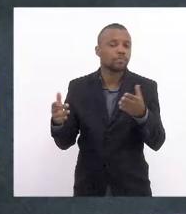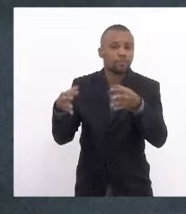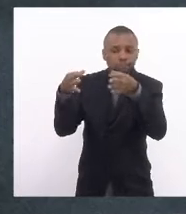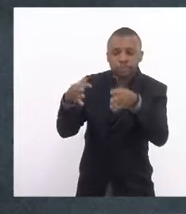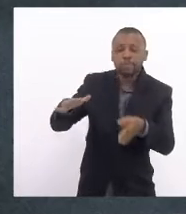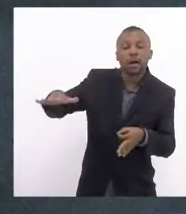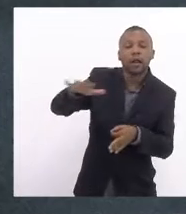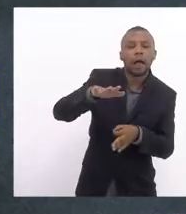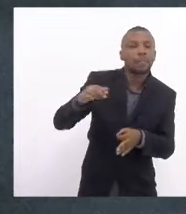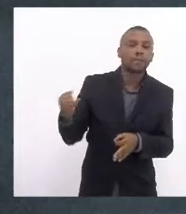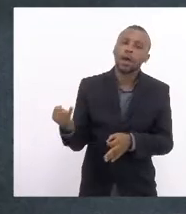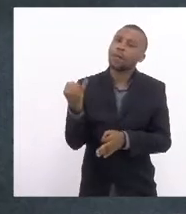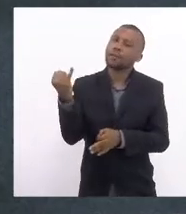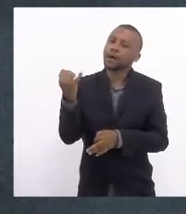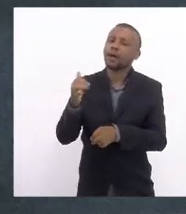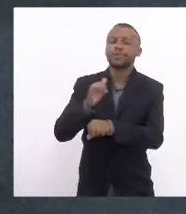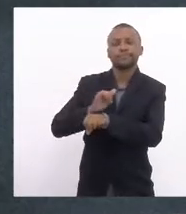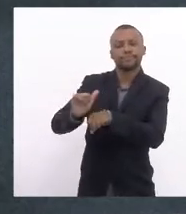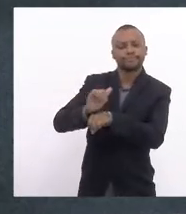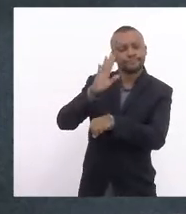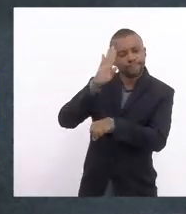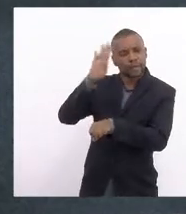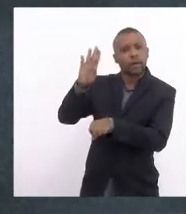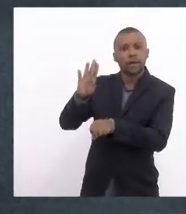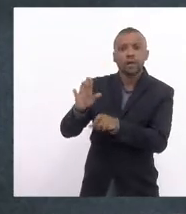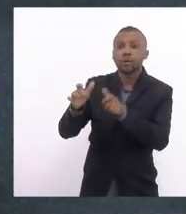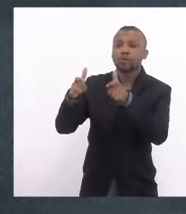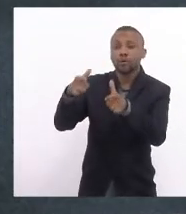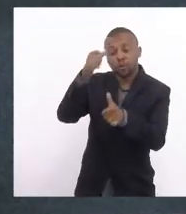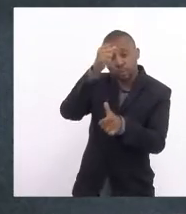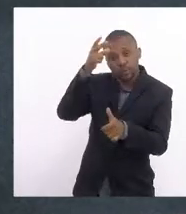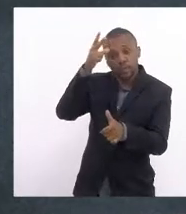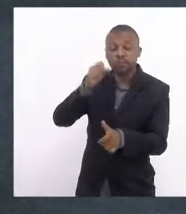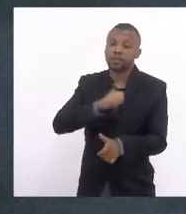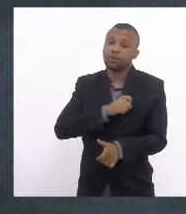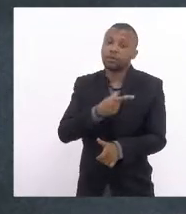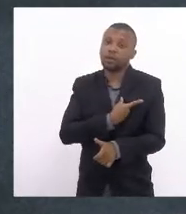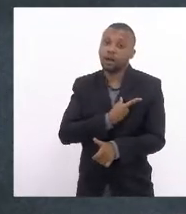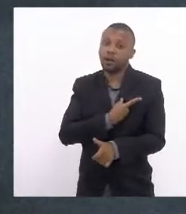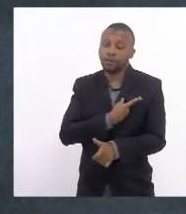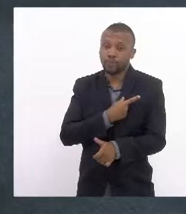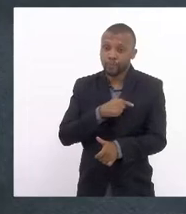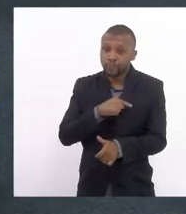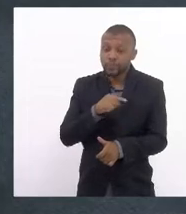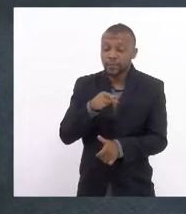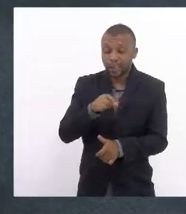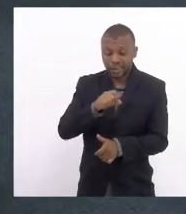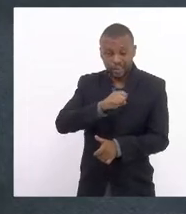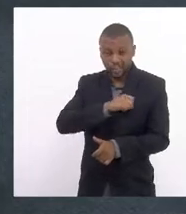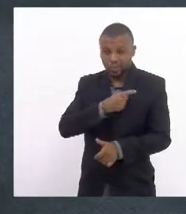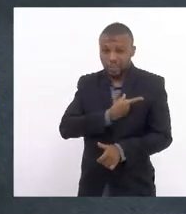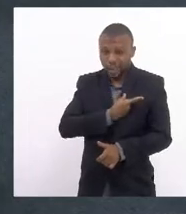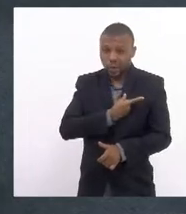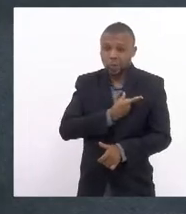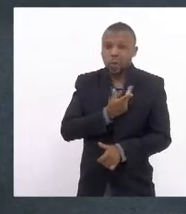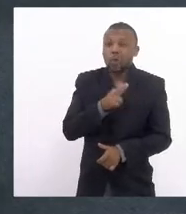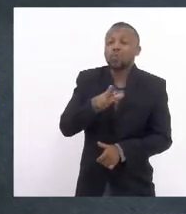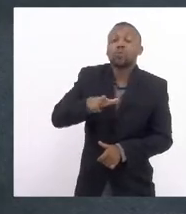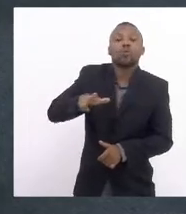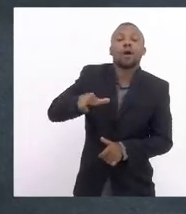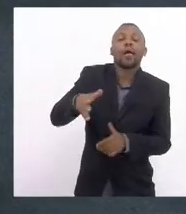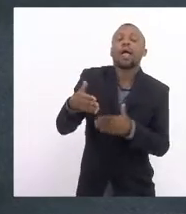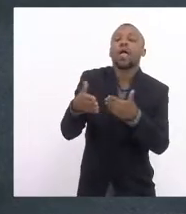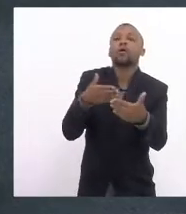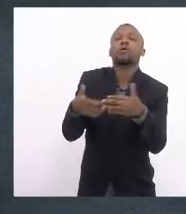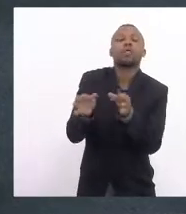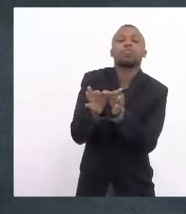tão importante, tão estratégica, tão central em São Gonçalo. Estamos falando de um município que não é um município qualquer. Muitas vezes a gente fala de São